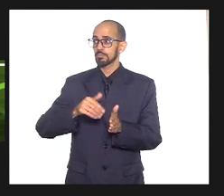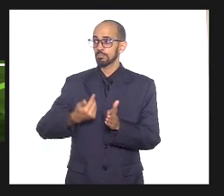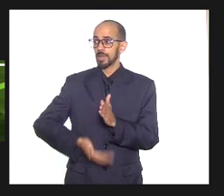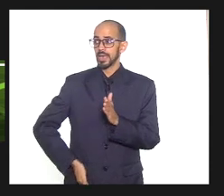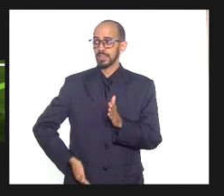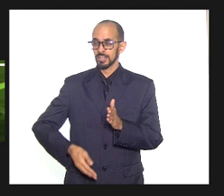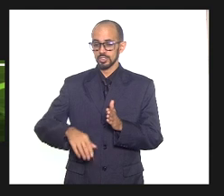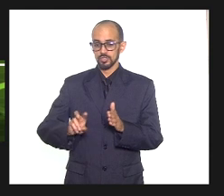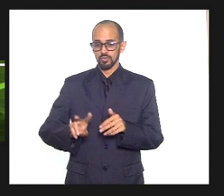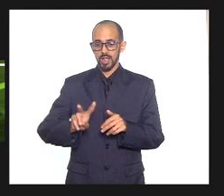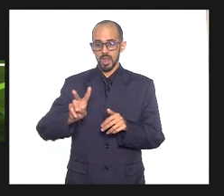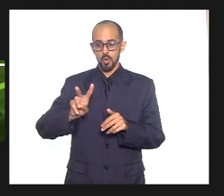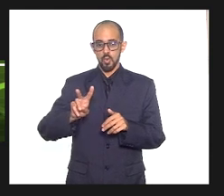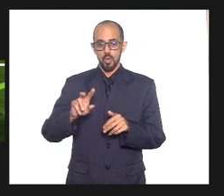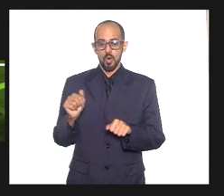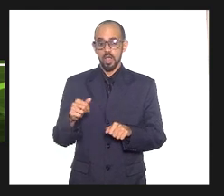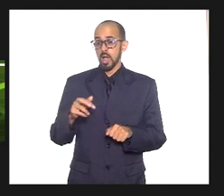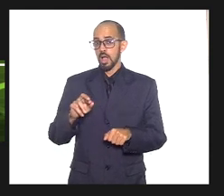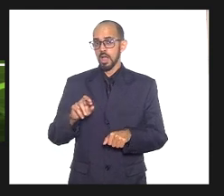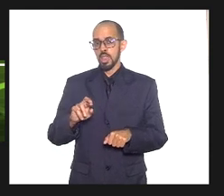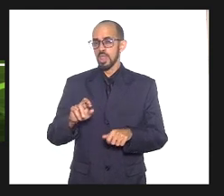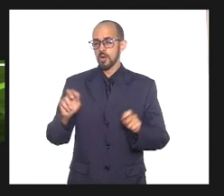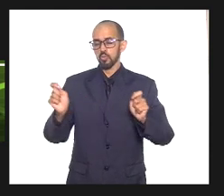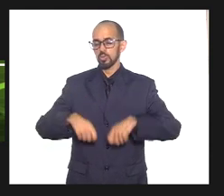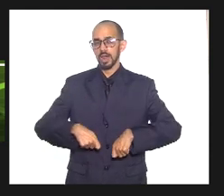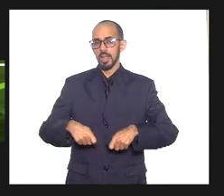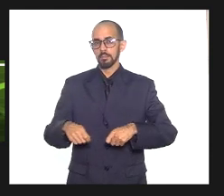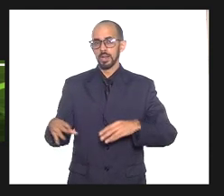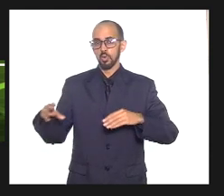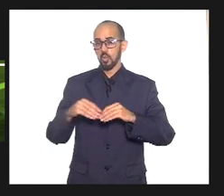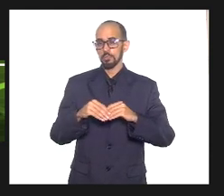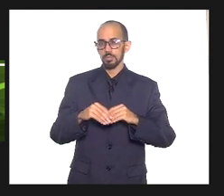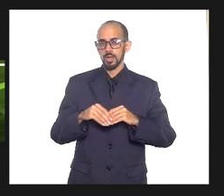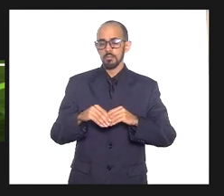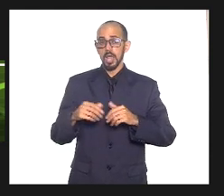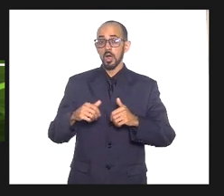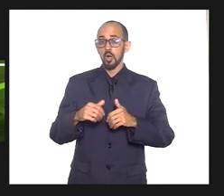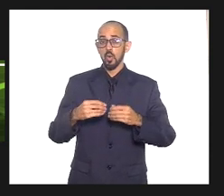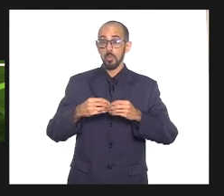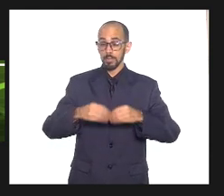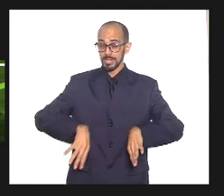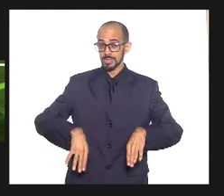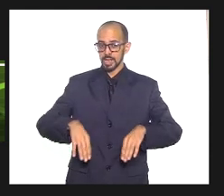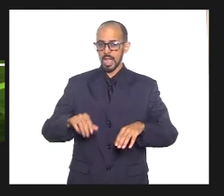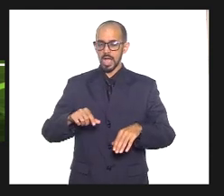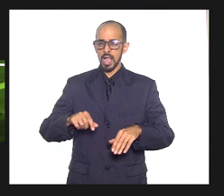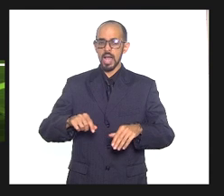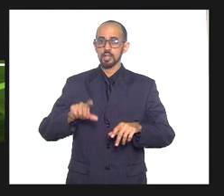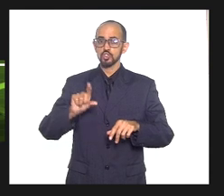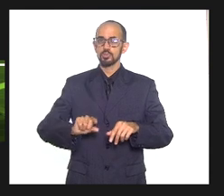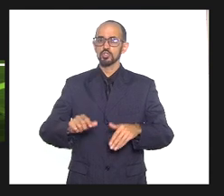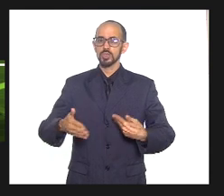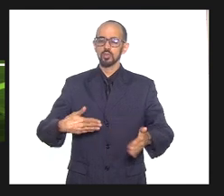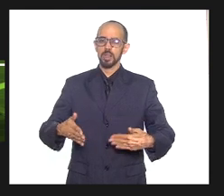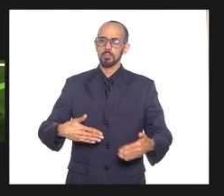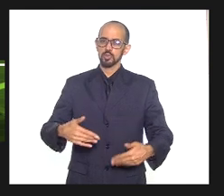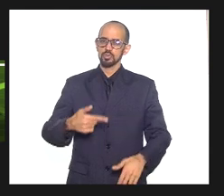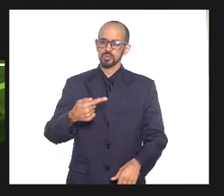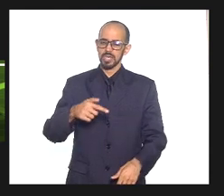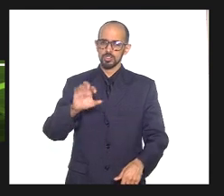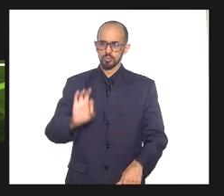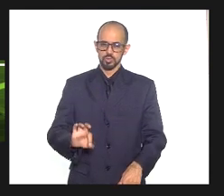mas não foi suficiente para compensar a queda na produção de 7% e a